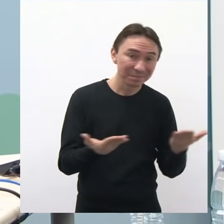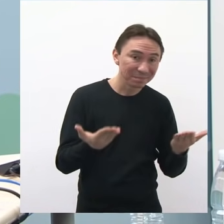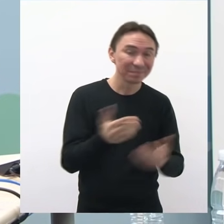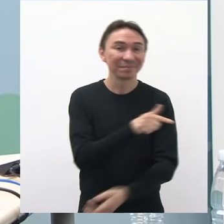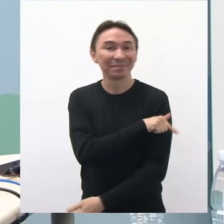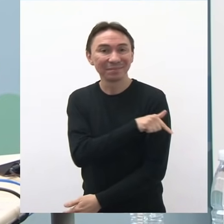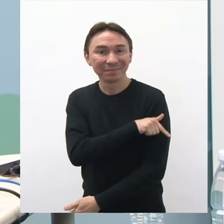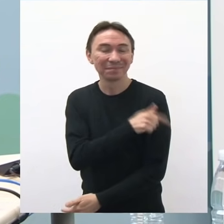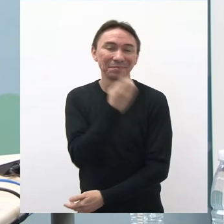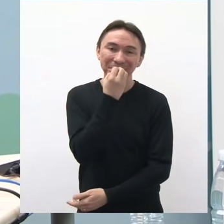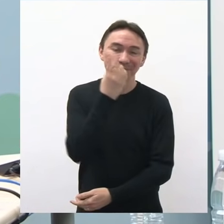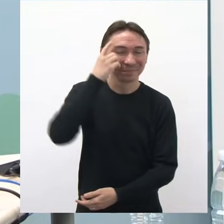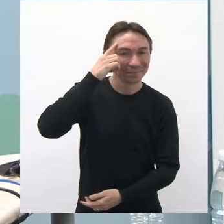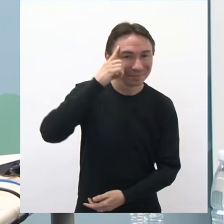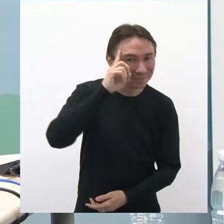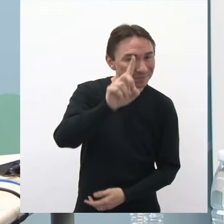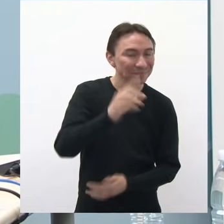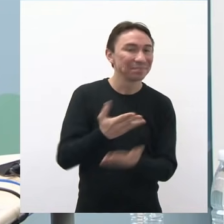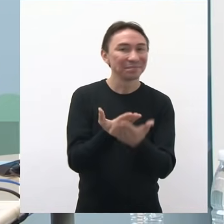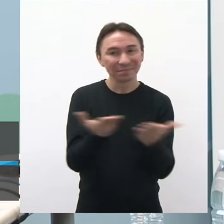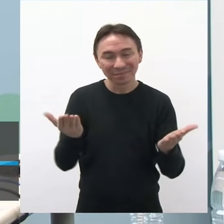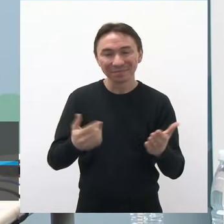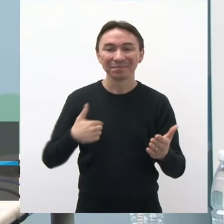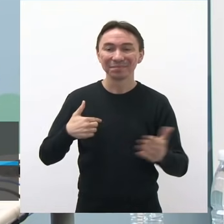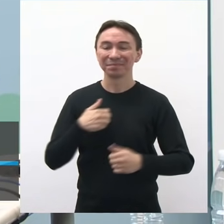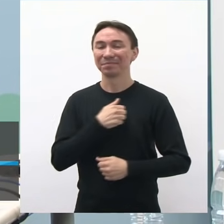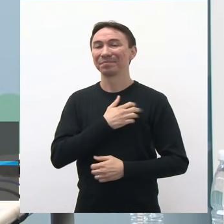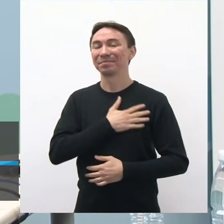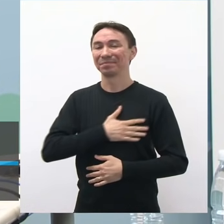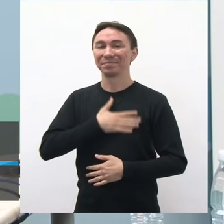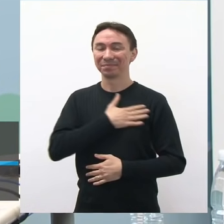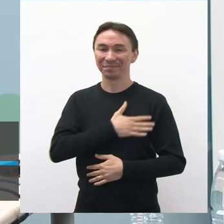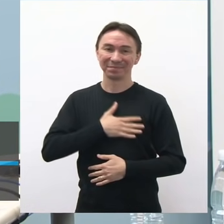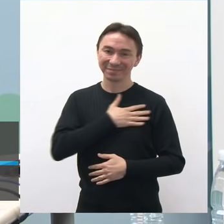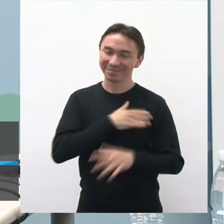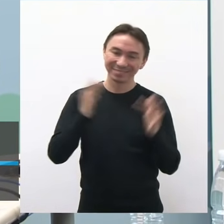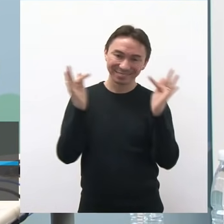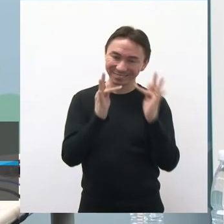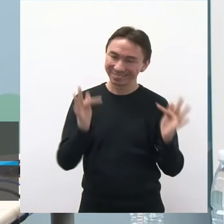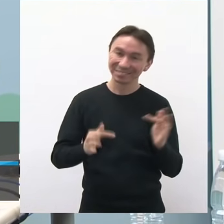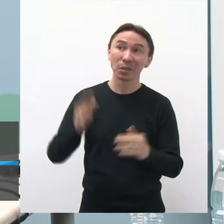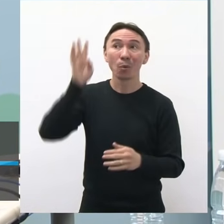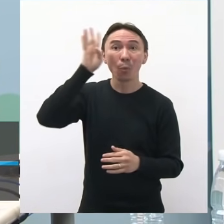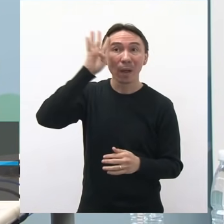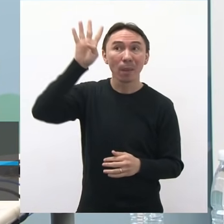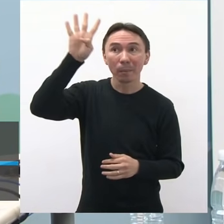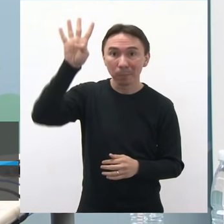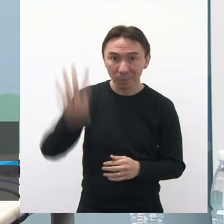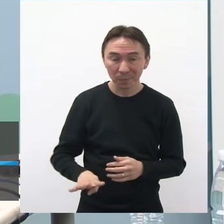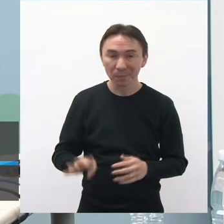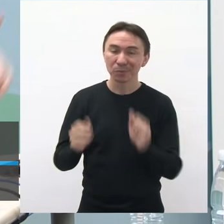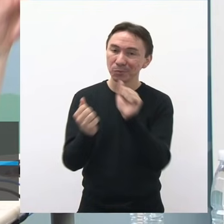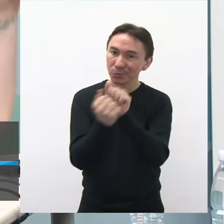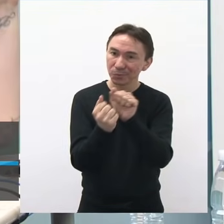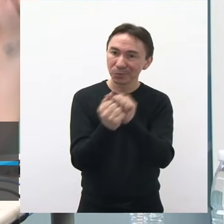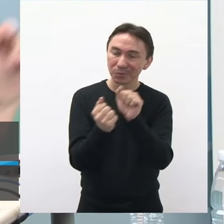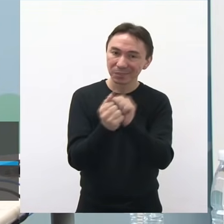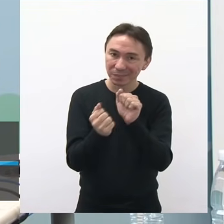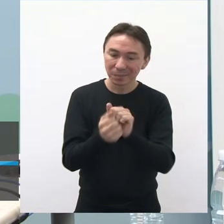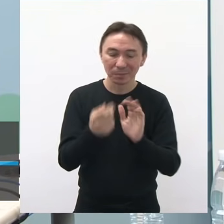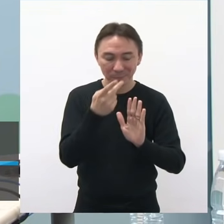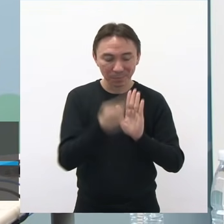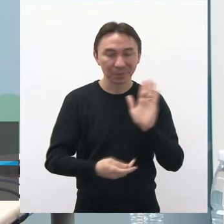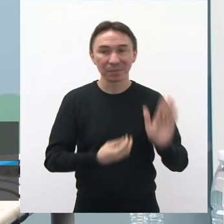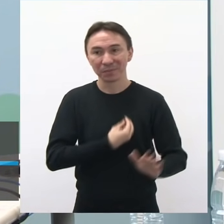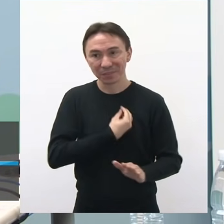uma felicidade enorme poder estar com vocês todas as quartas-feiras para a gente falar sobre Projeto de Vida. Ah, a pergunta